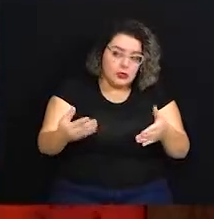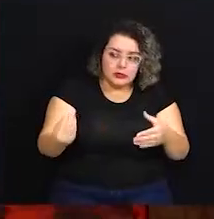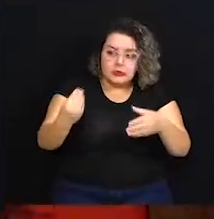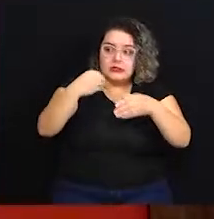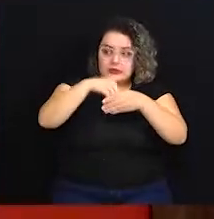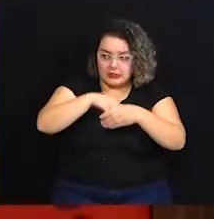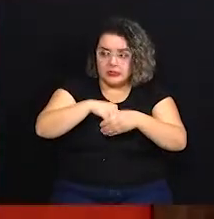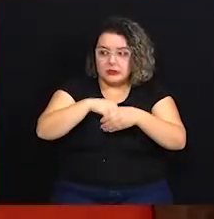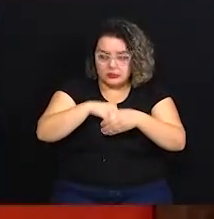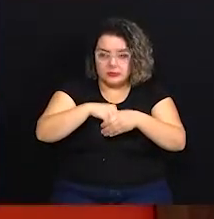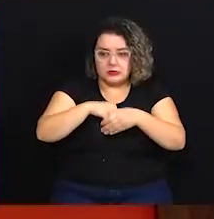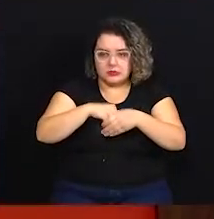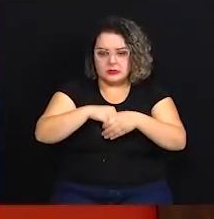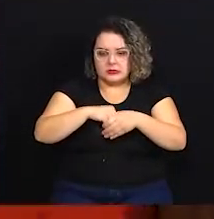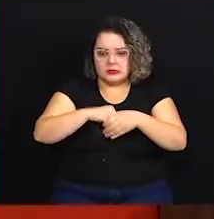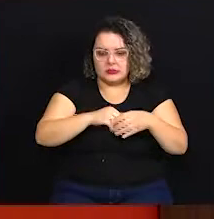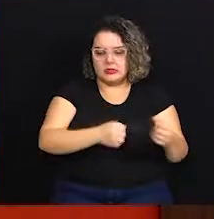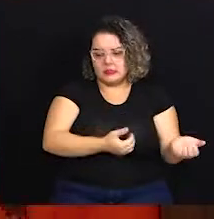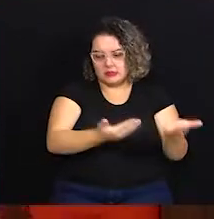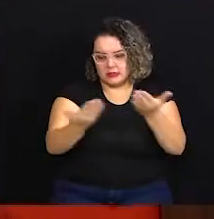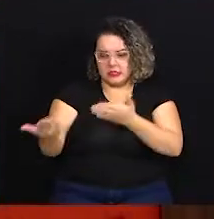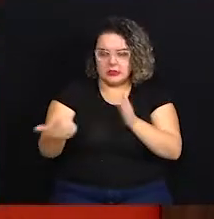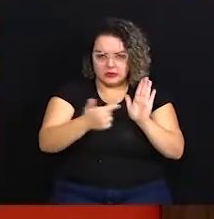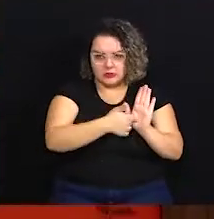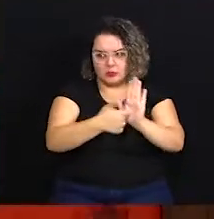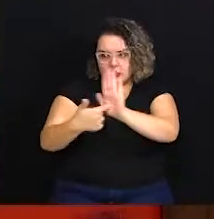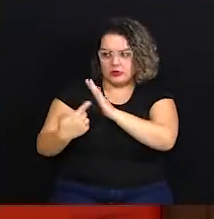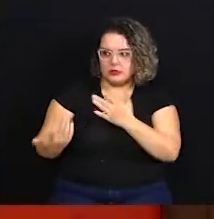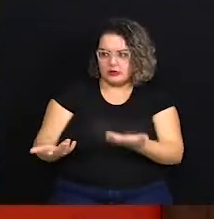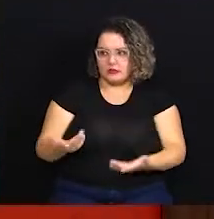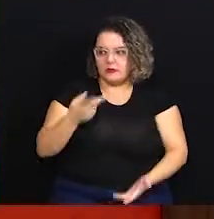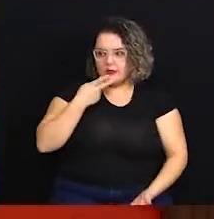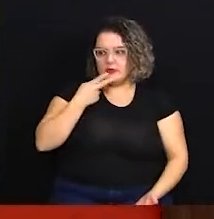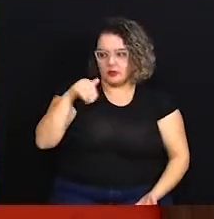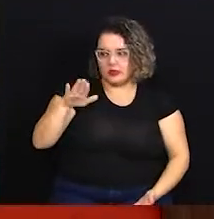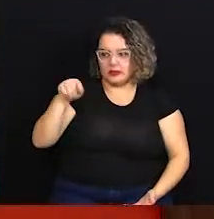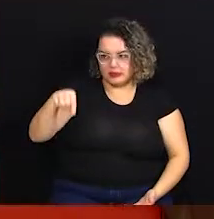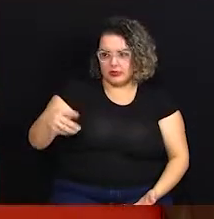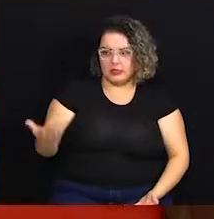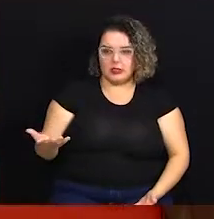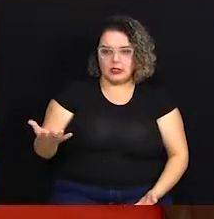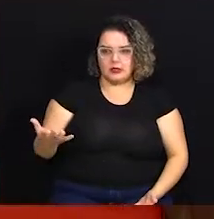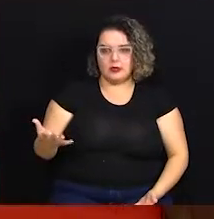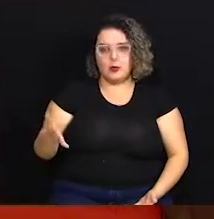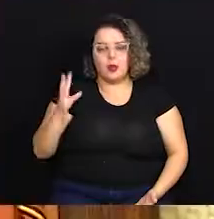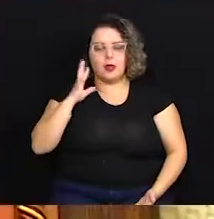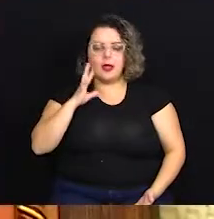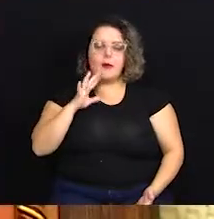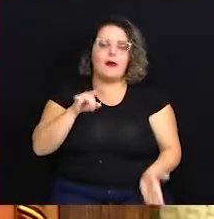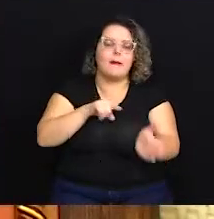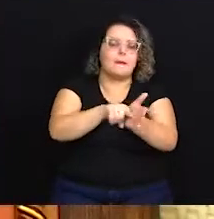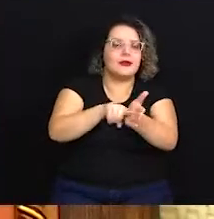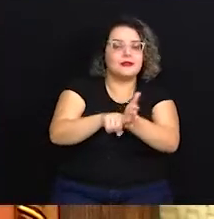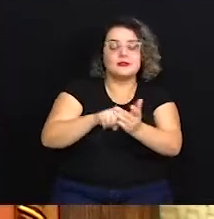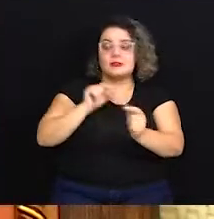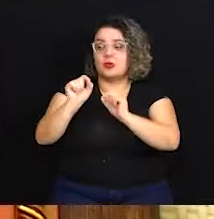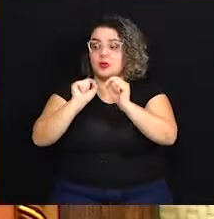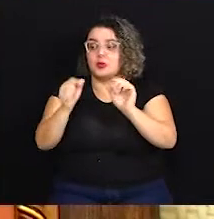dessa exposição, estou falando mais dessa. Então, a parte gostosa é fazer a pesquisa, o que vai ser